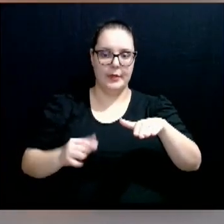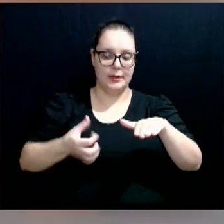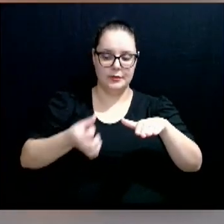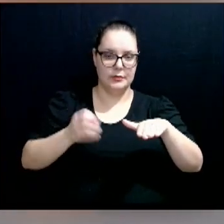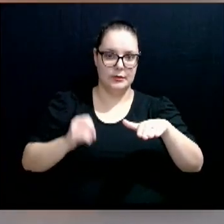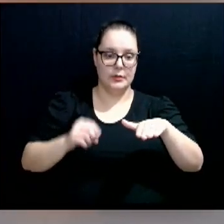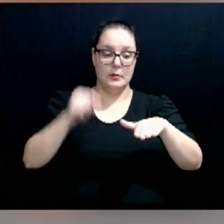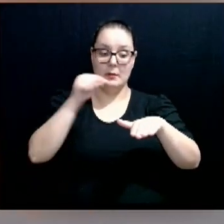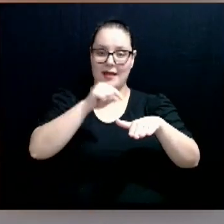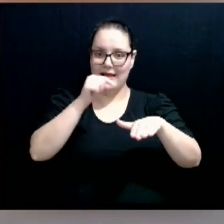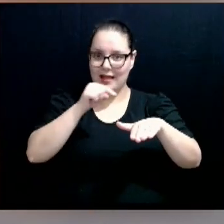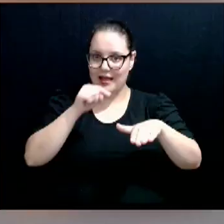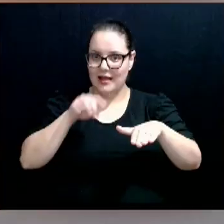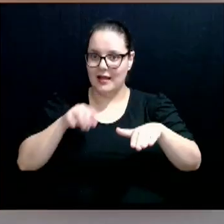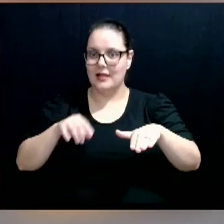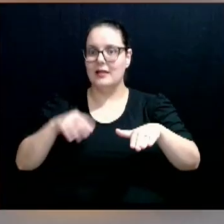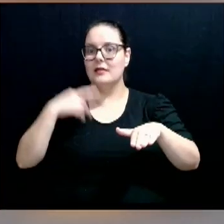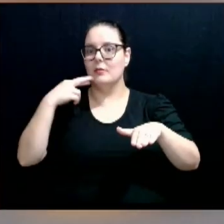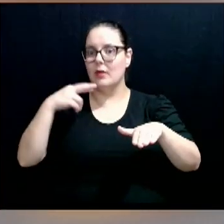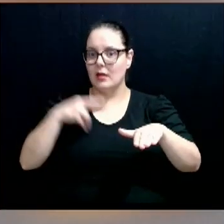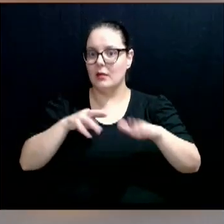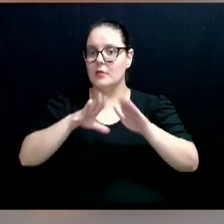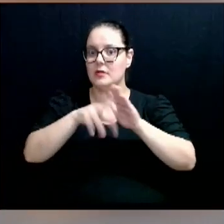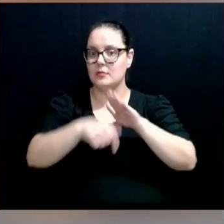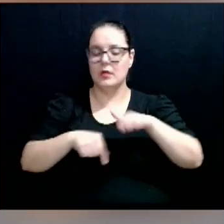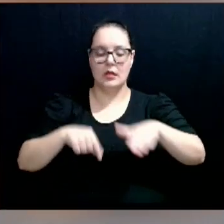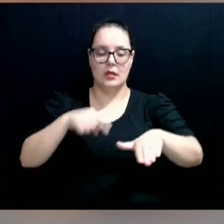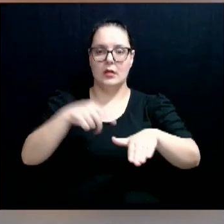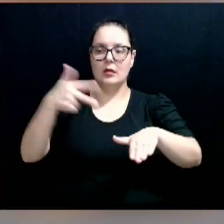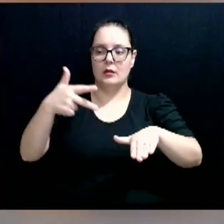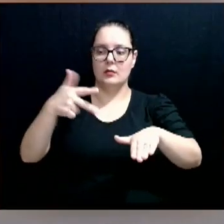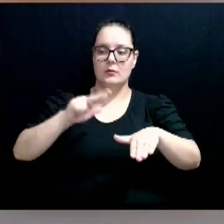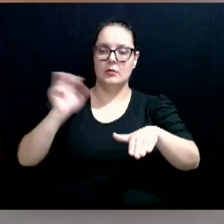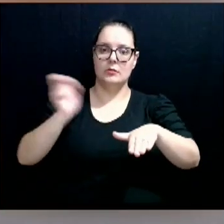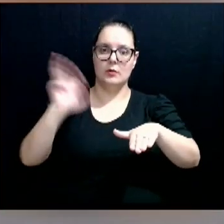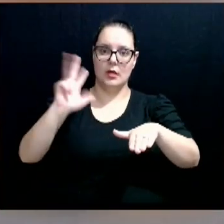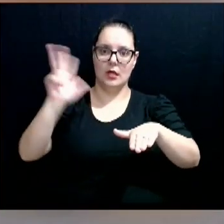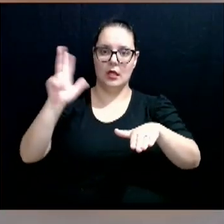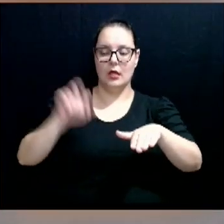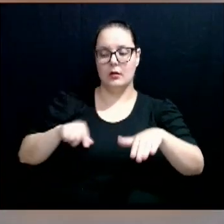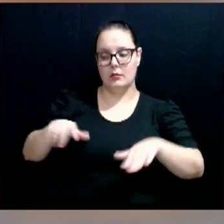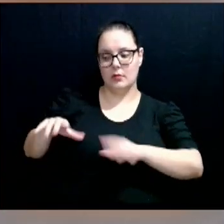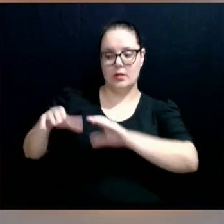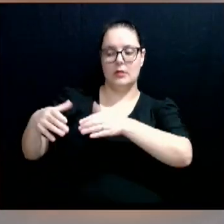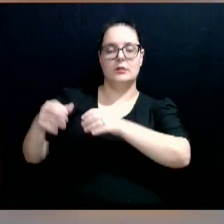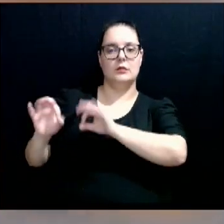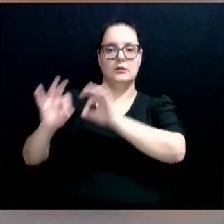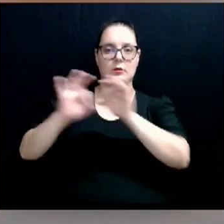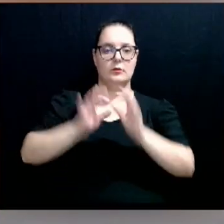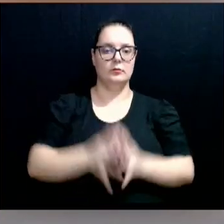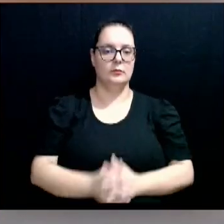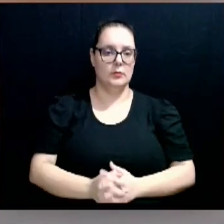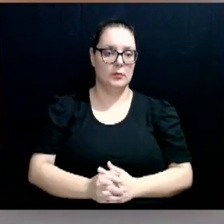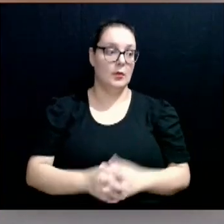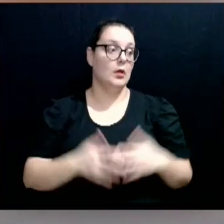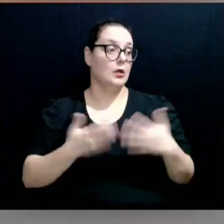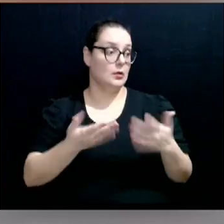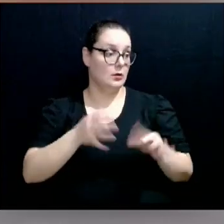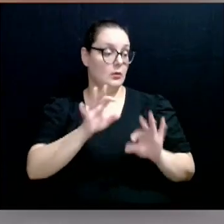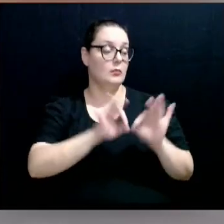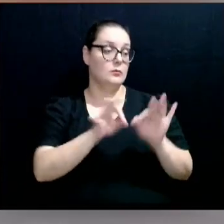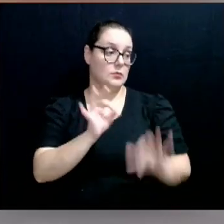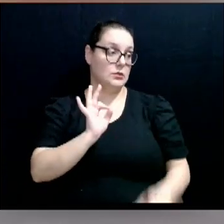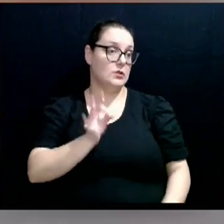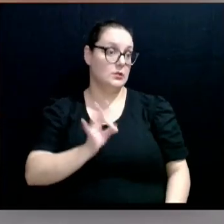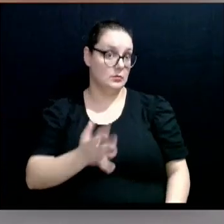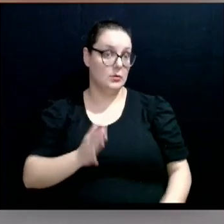roubo, ele vai ser acionado imediatamente para a central de monitoramento. Bom, é um projeto que certamente contribui